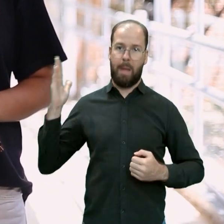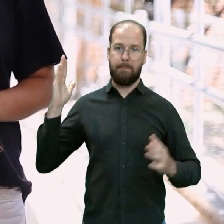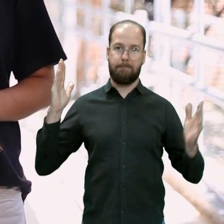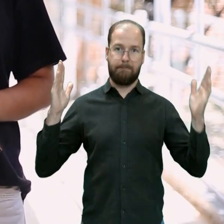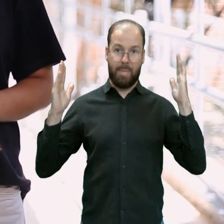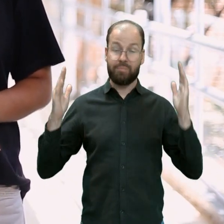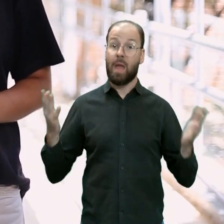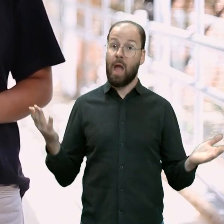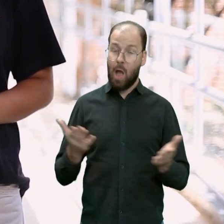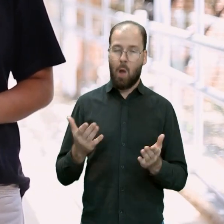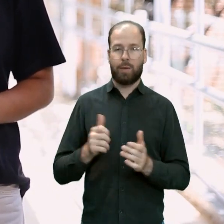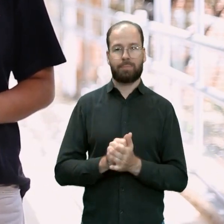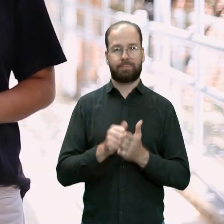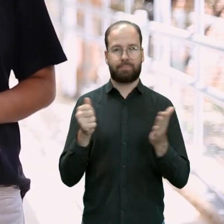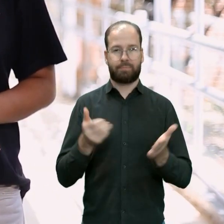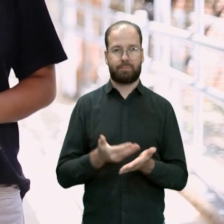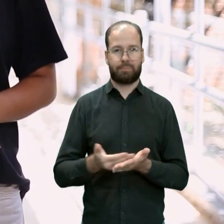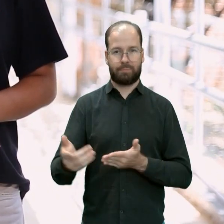agora mais uma agenda.